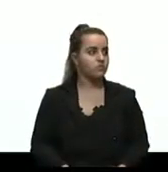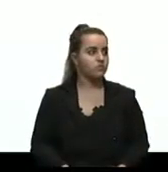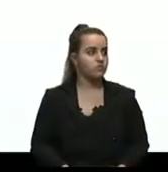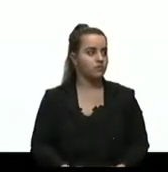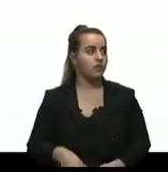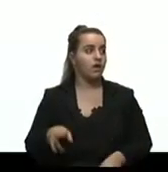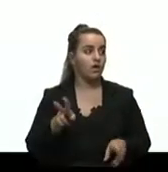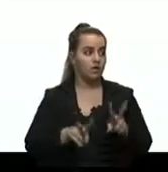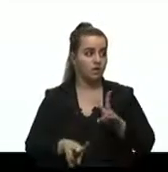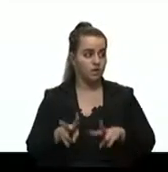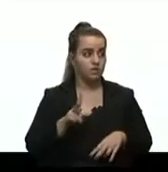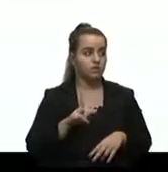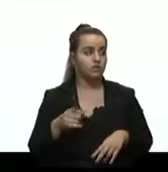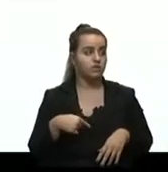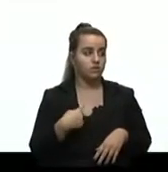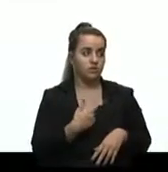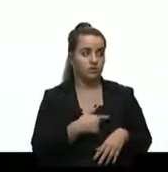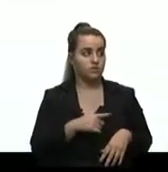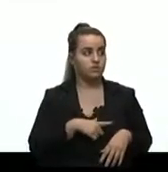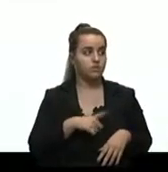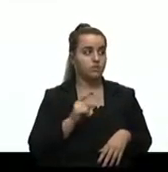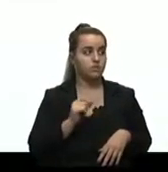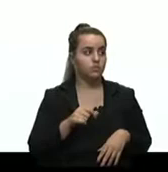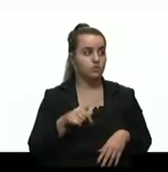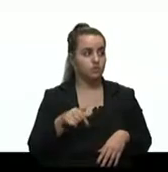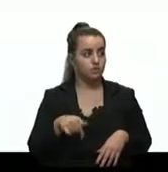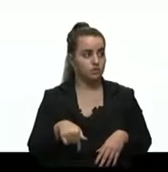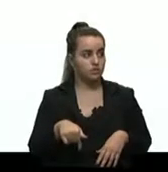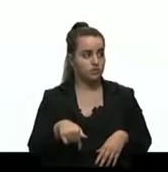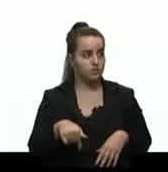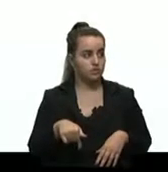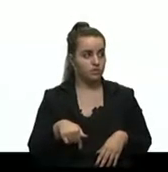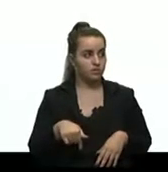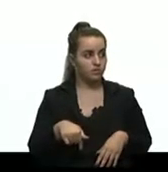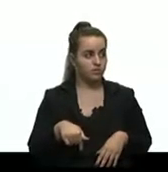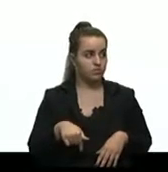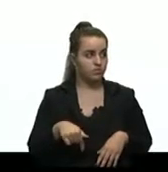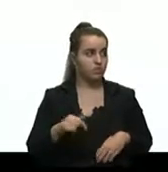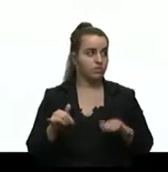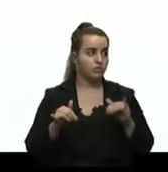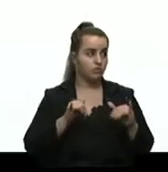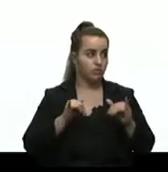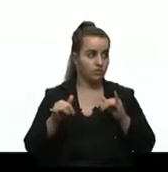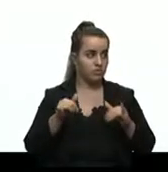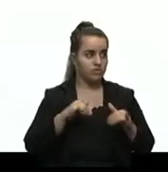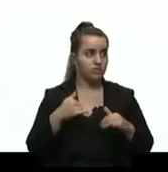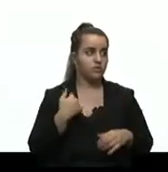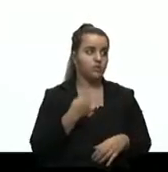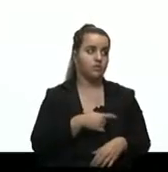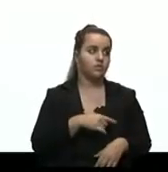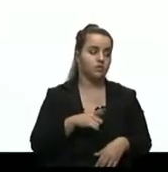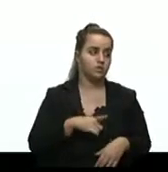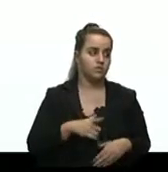Analisando, nós temos que, do 7º funcionário, da 7ª informação,